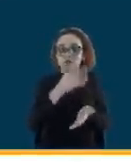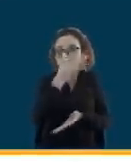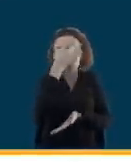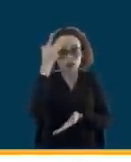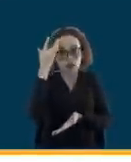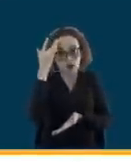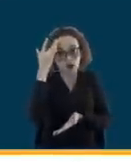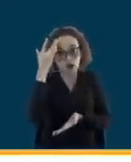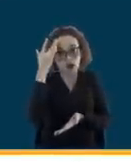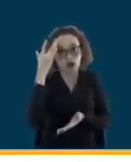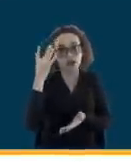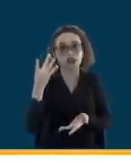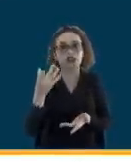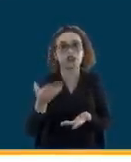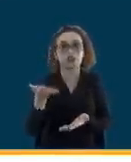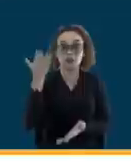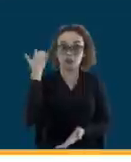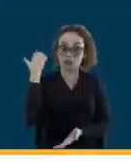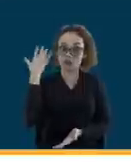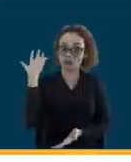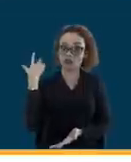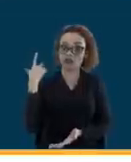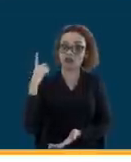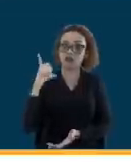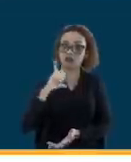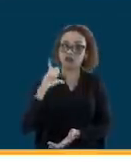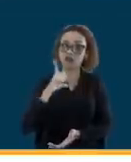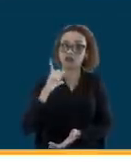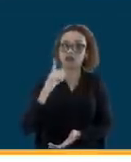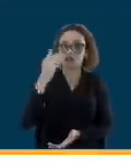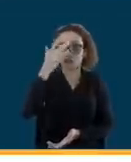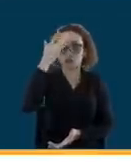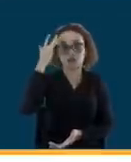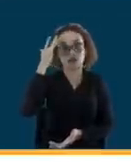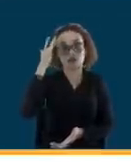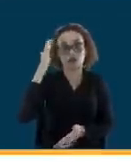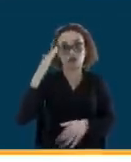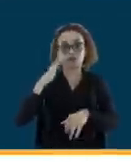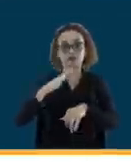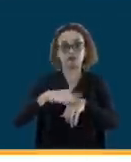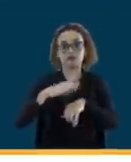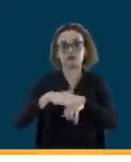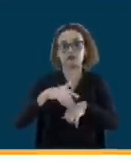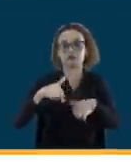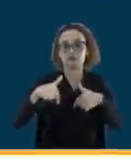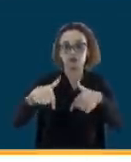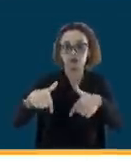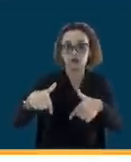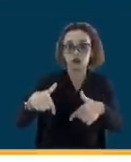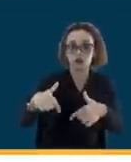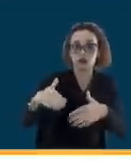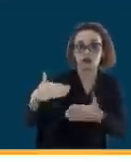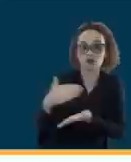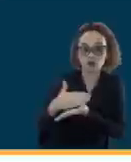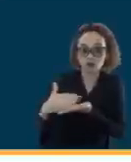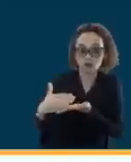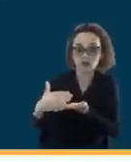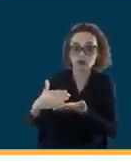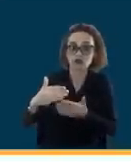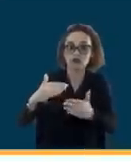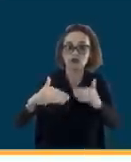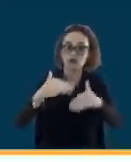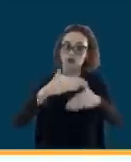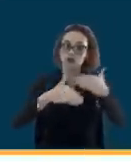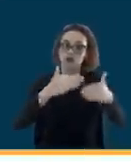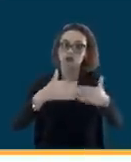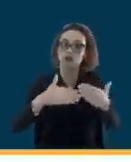época, levantou os pontos de cultura do Brasil todo e iniciou um processo que havia condições naquele momento. Espero que a